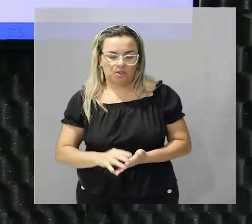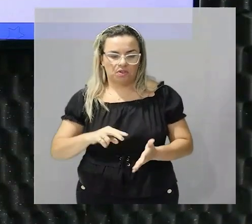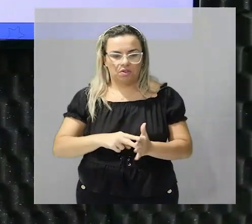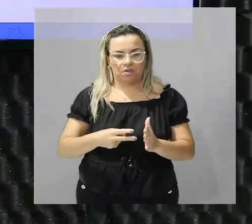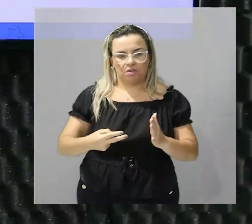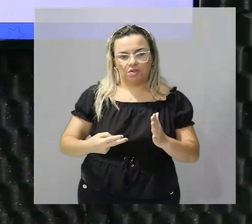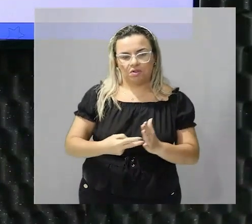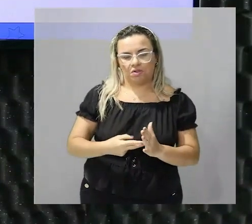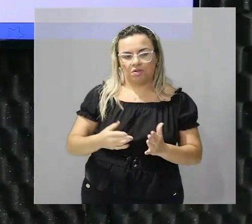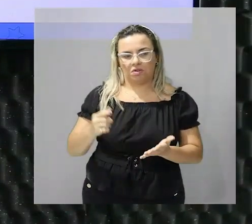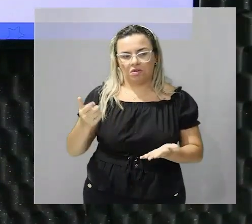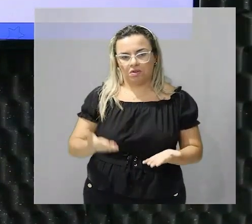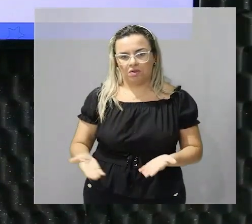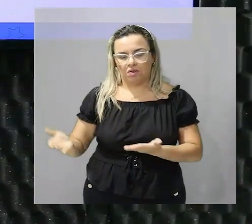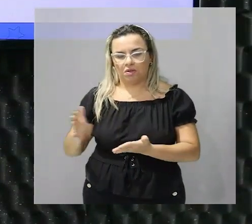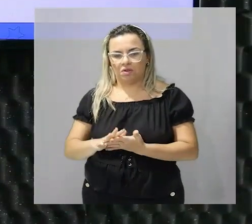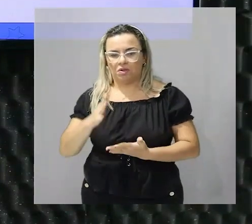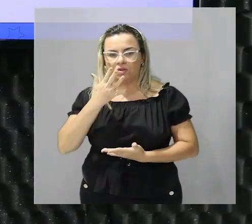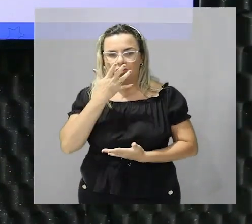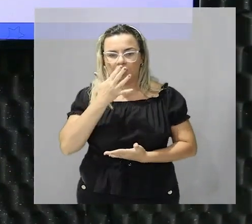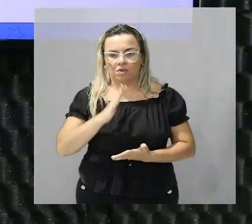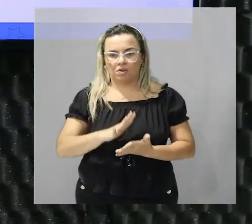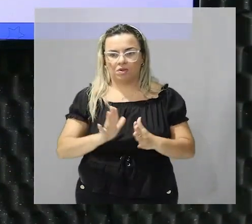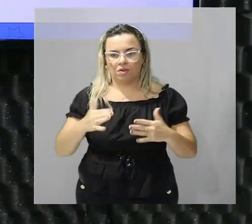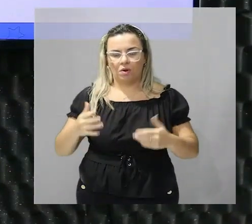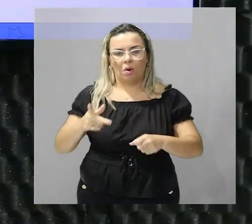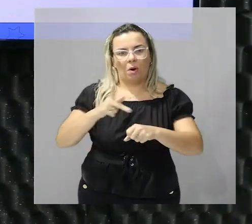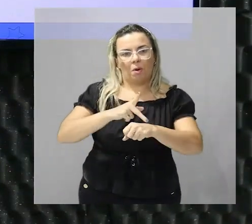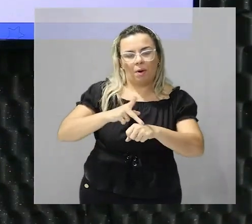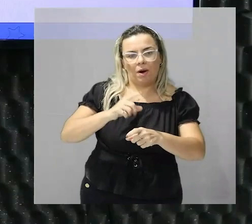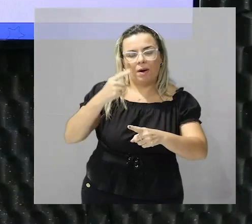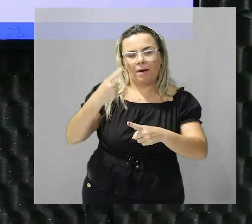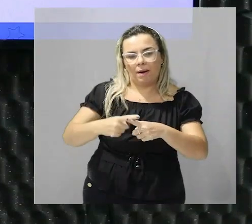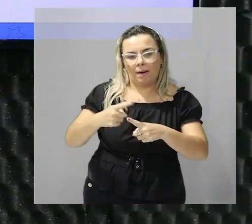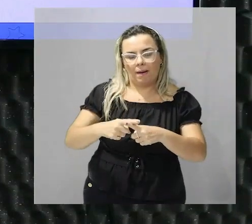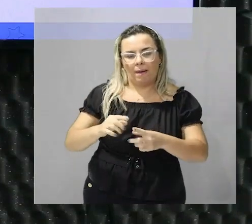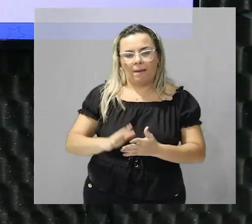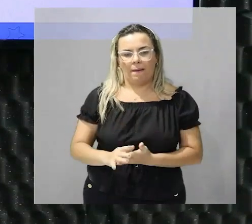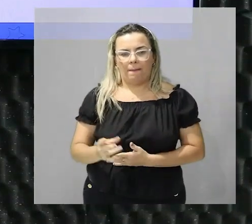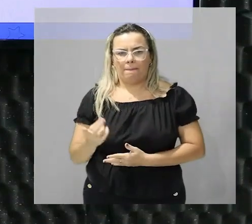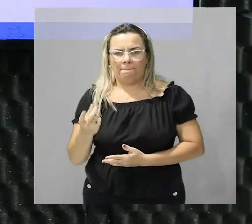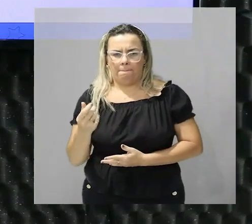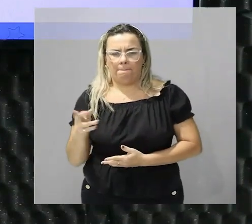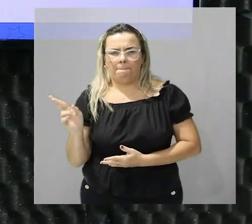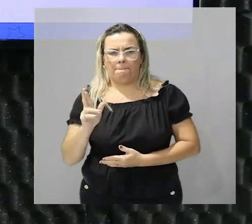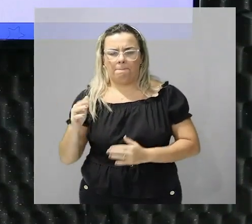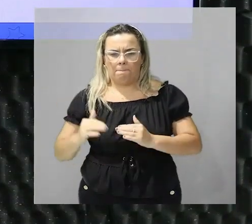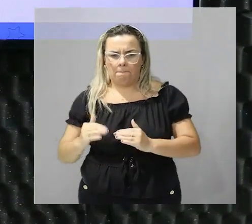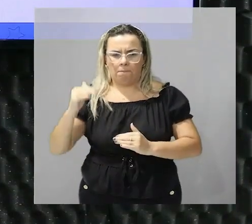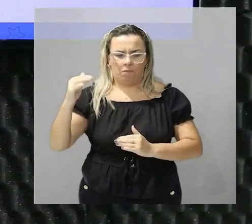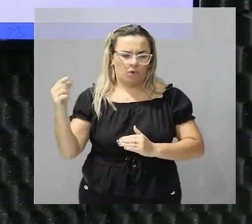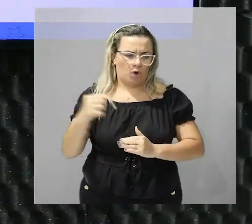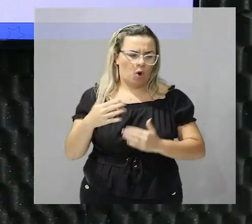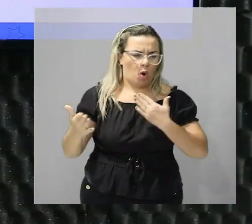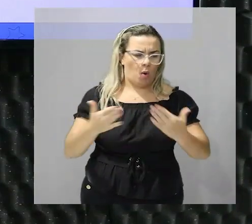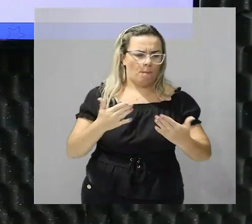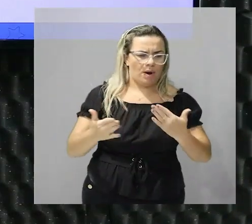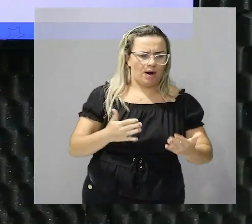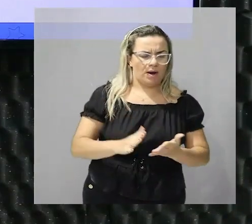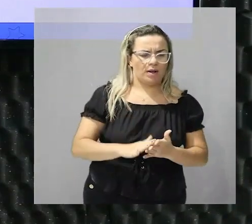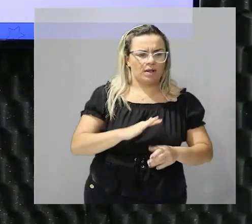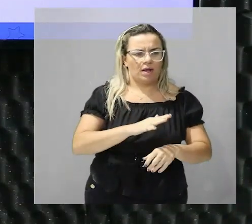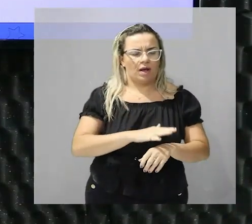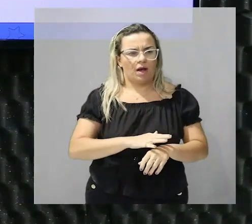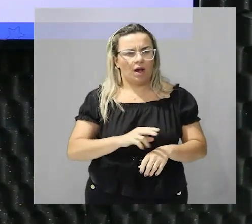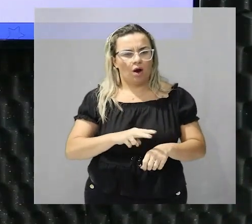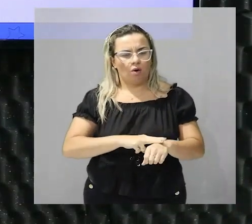lá nesse estacionamento dessa cor, o preto, porque ele também tem um valor superior ao verde. Então, por esse motivo,